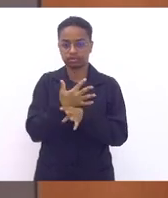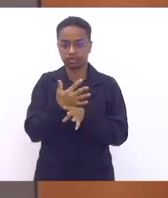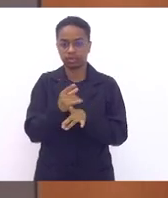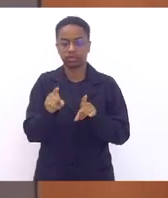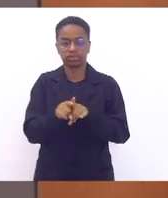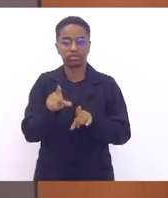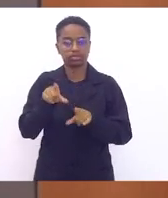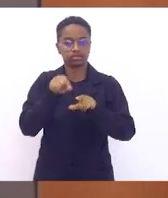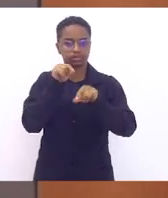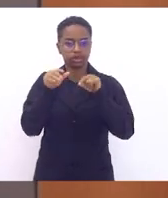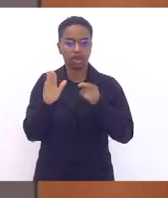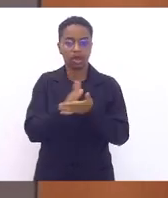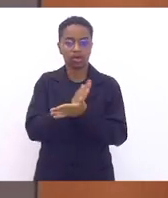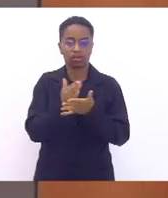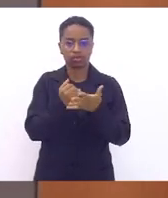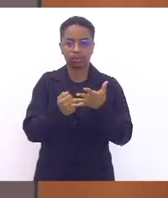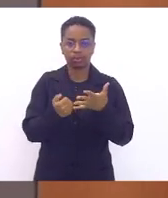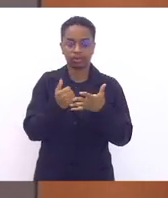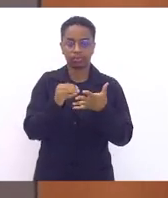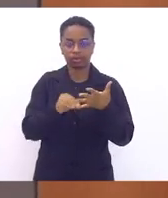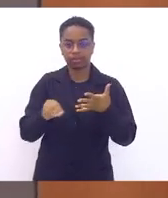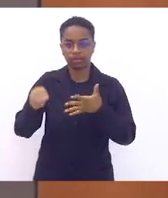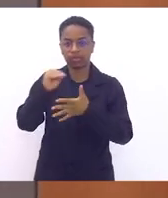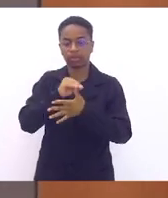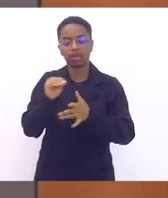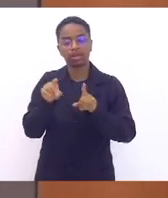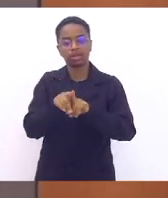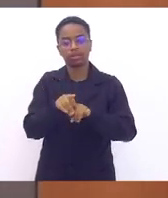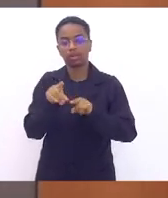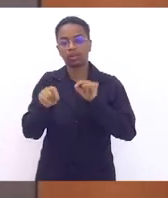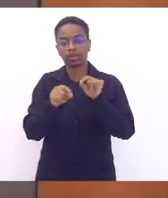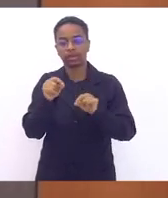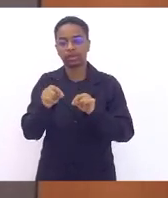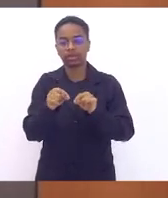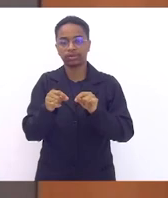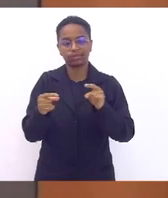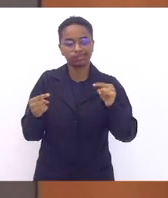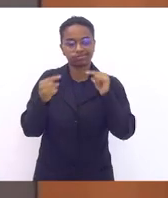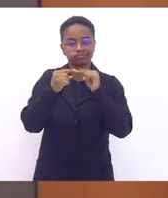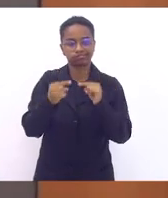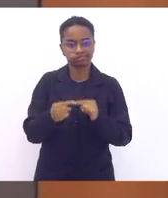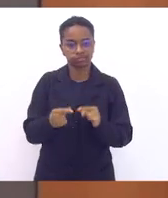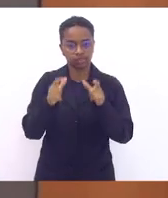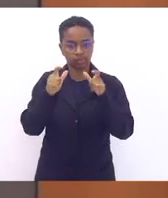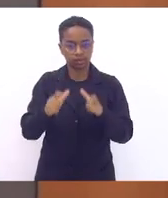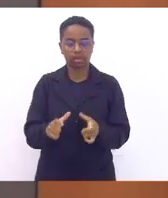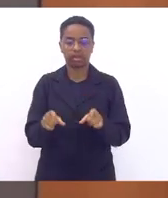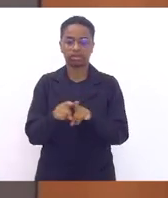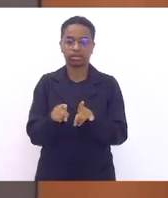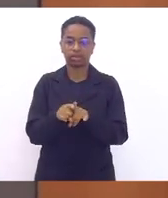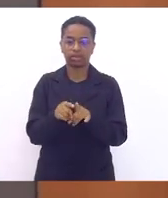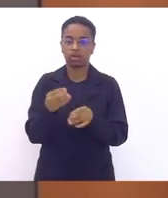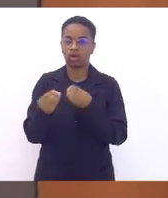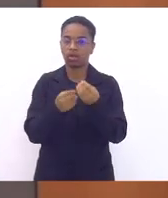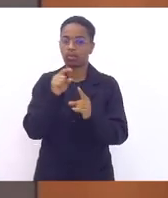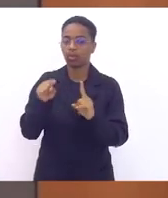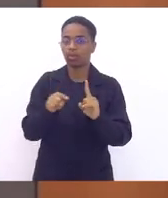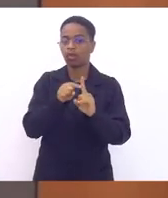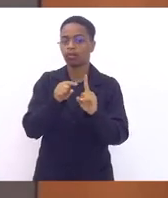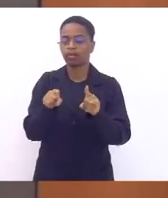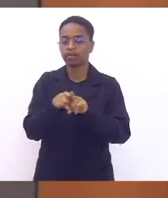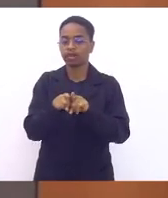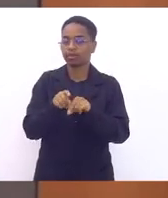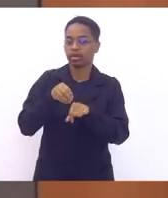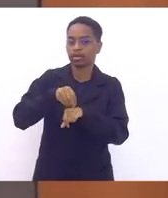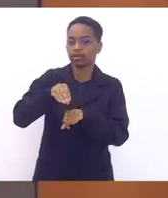né, algumas prioridades, algumas coisas mais próximas da realidade, e também a questão das próprias metas e indicadores,